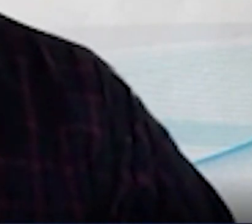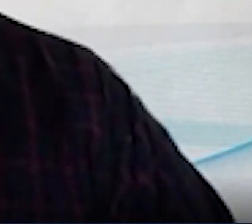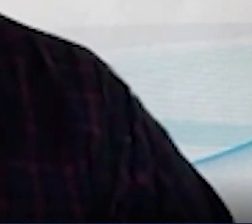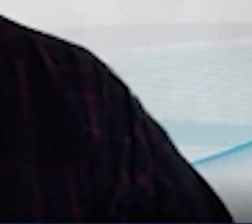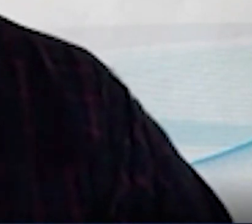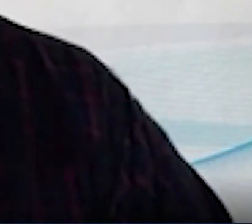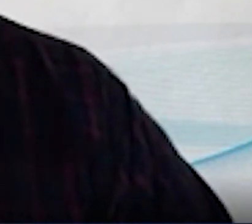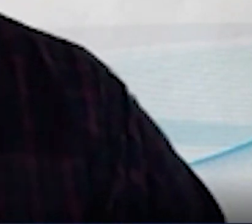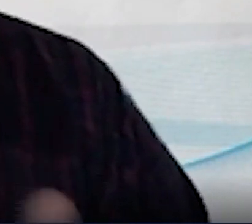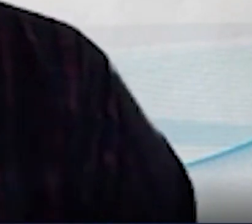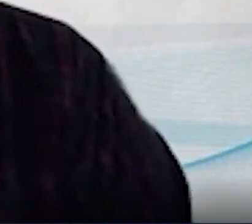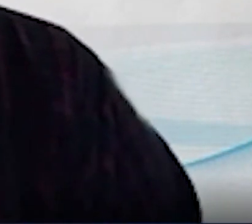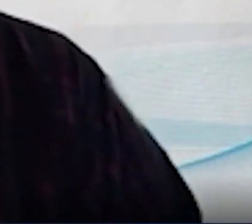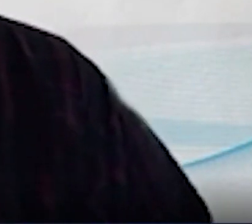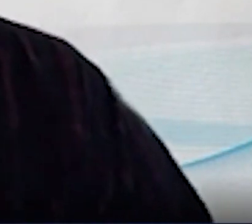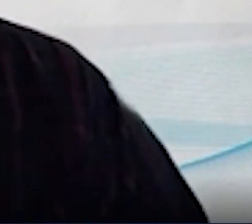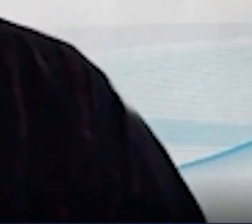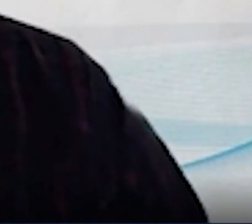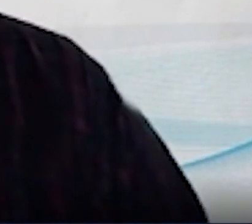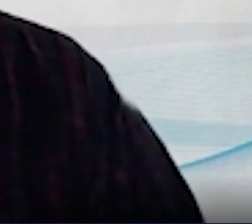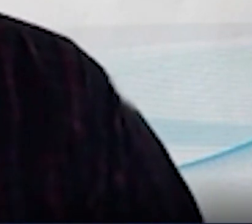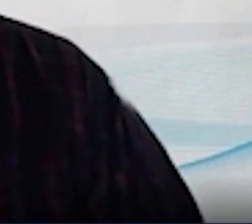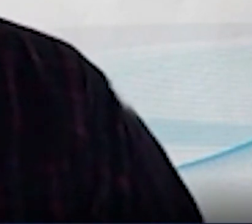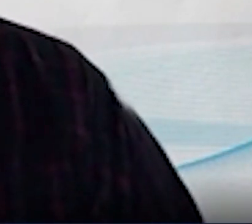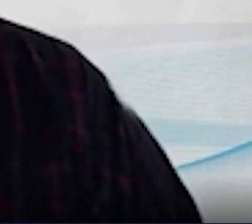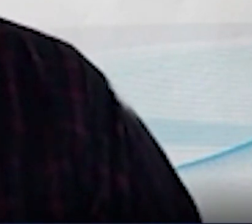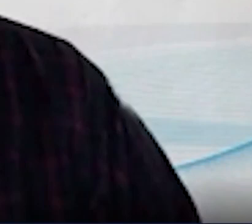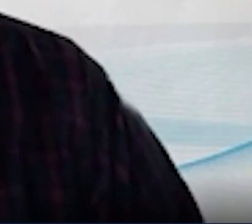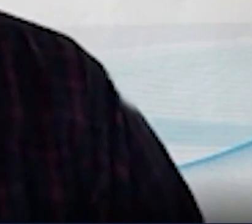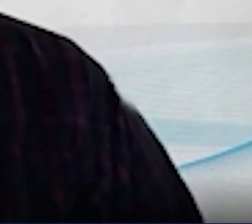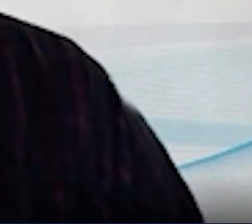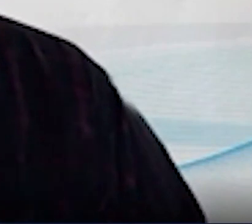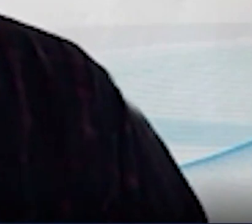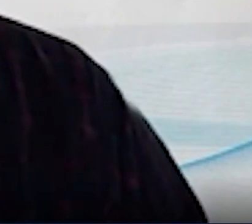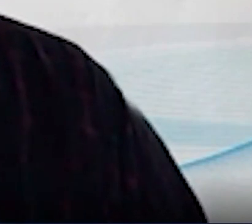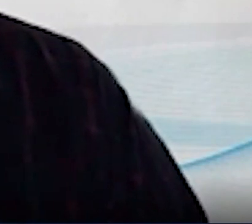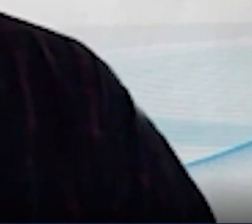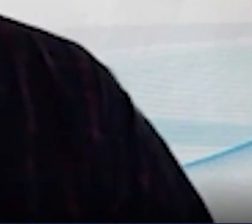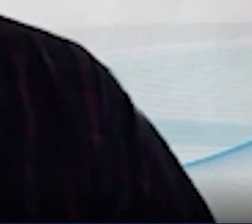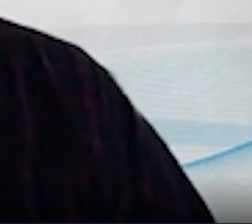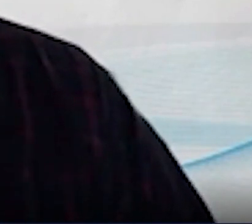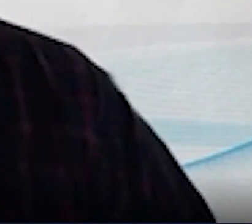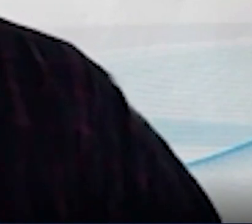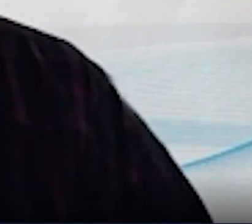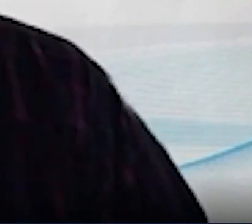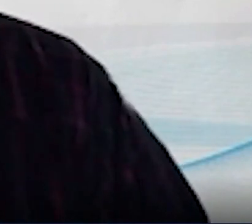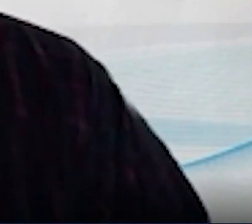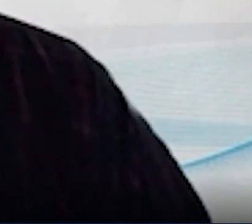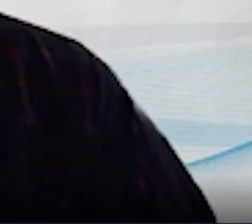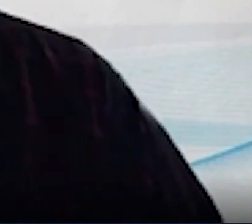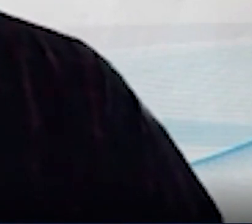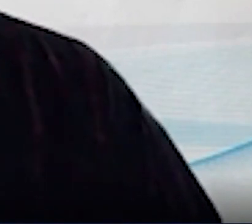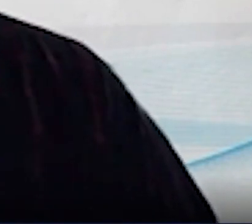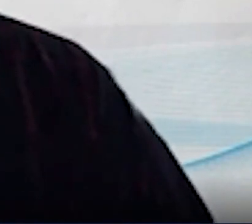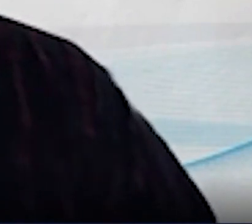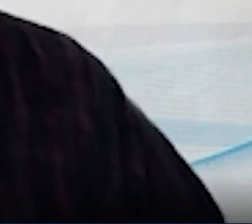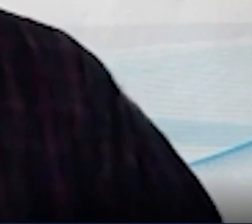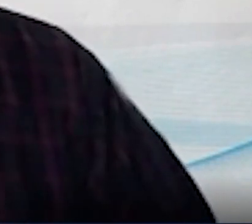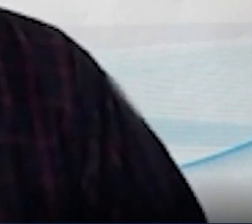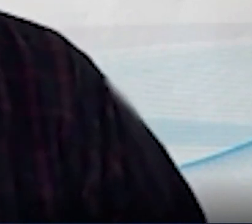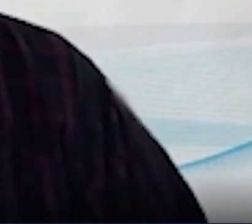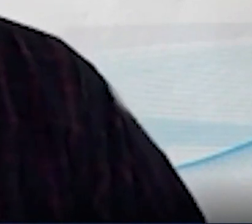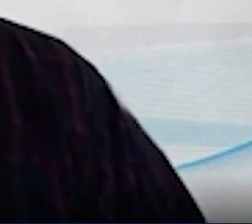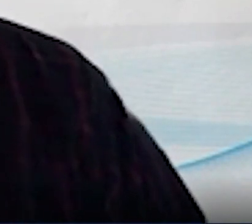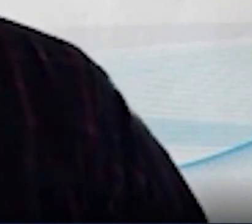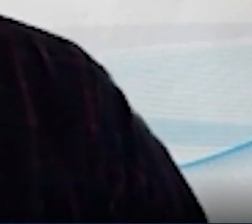E, bom, é isso, gente. A gente está adotando essa prática agora por conta da acessibilidade, pensando nas pessoas de baixa visão,